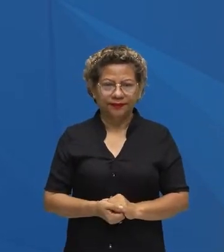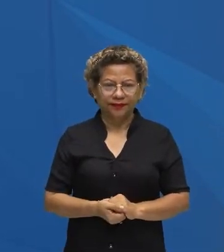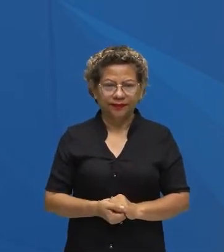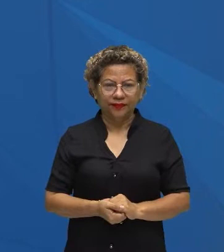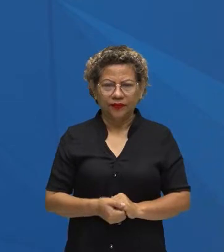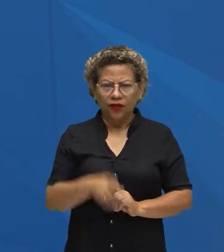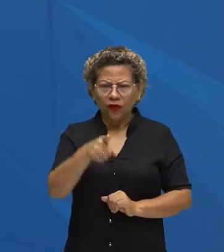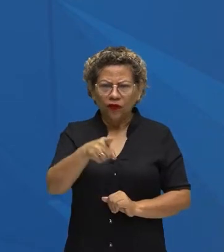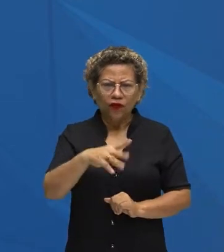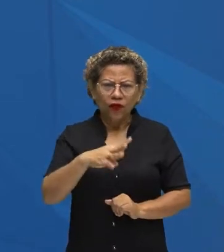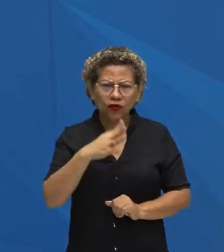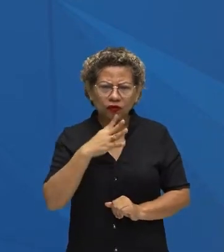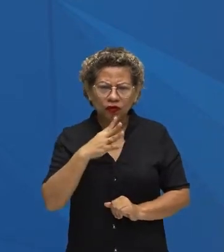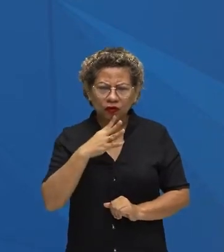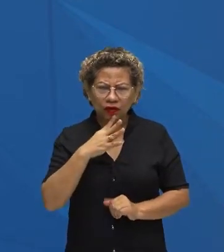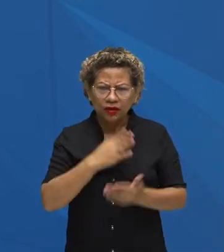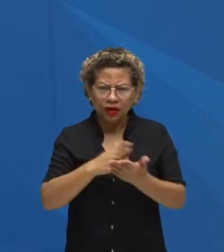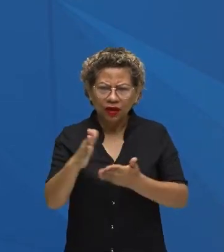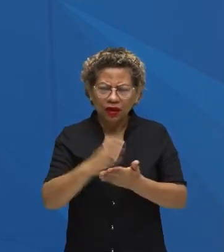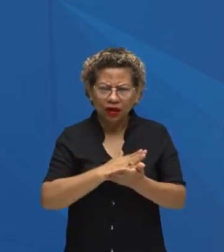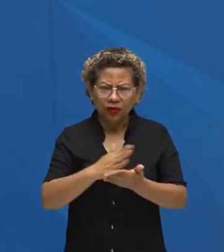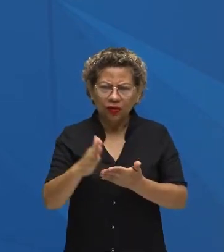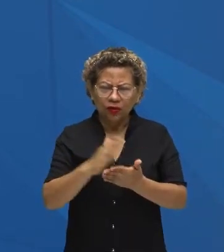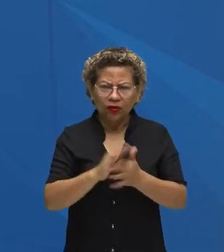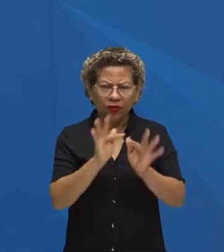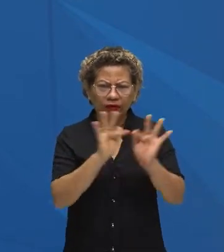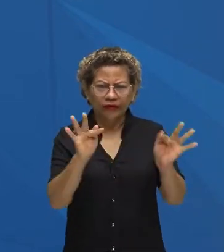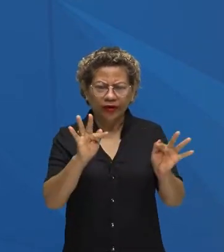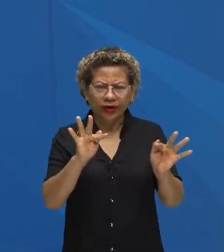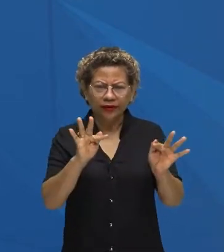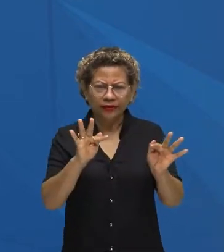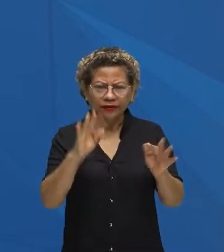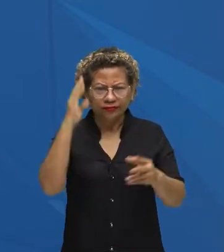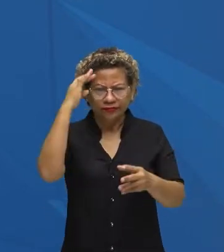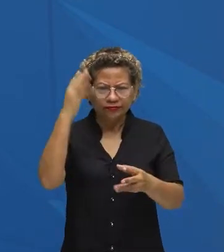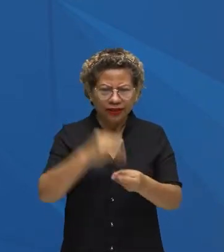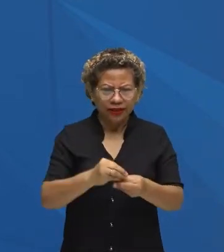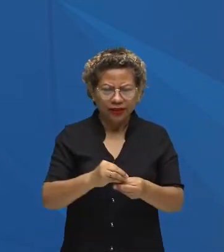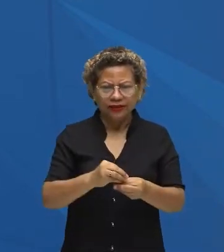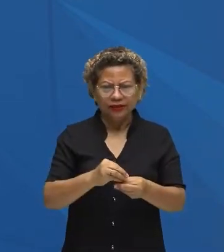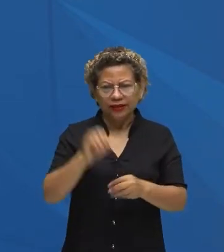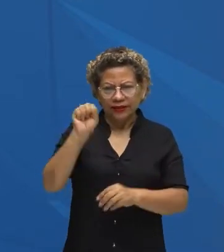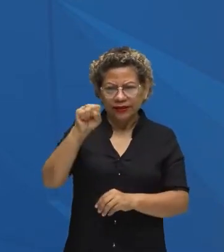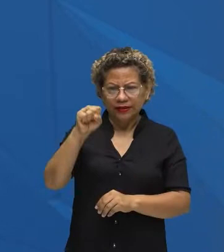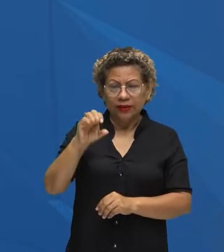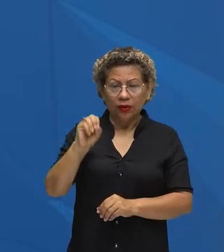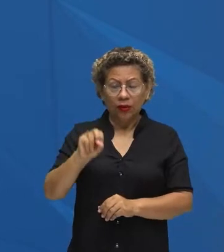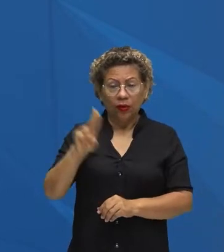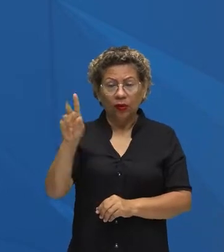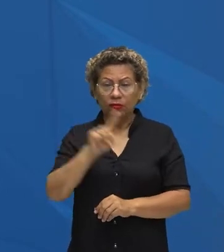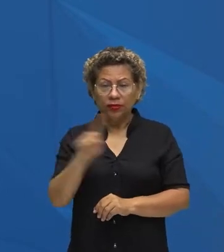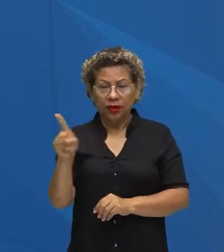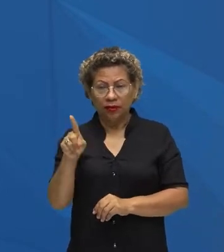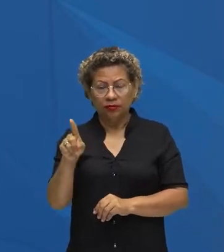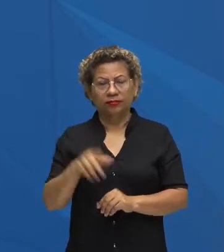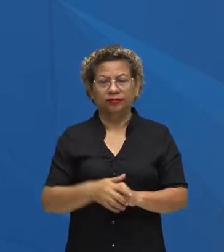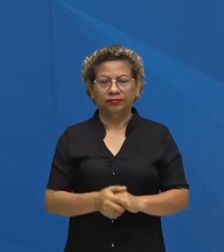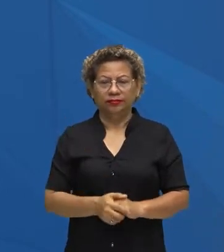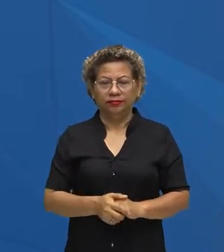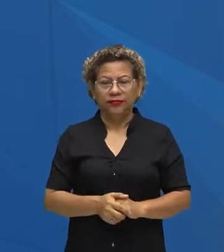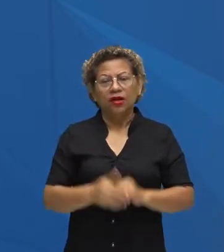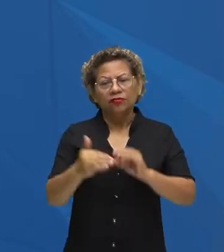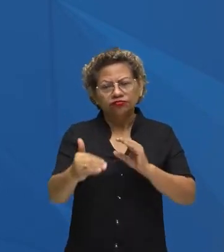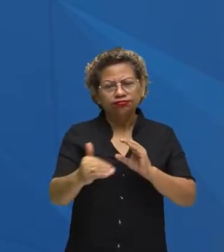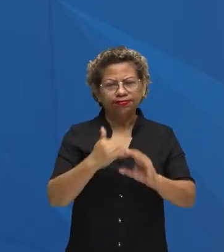Se você conhece algum ditado popular, é bem rapidinho, eu só preciso saber se você conhece um ditado popular, sim